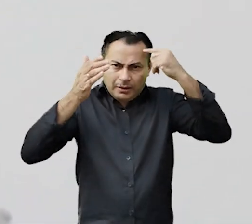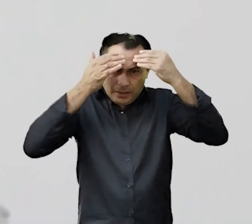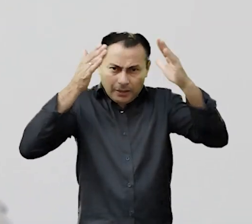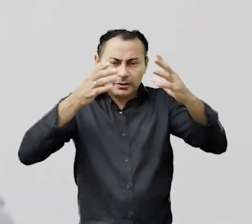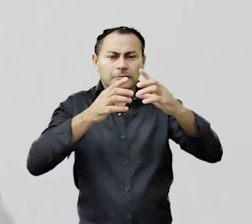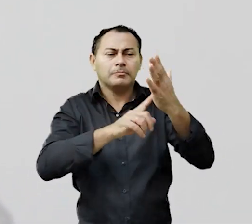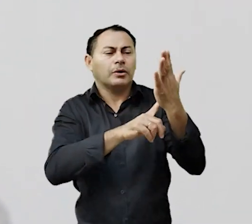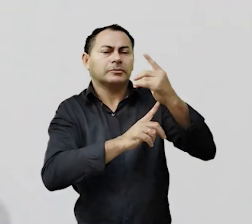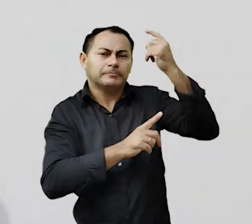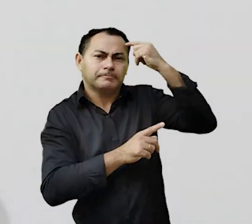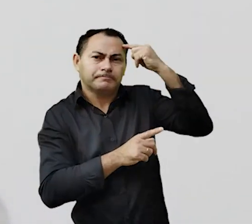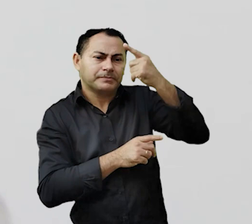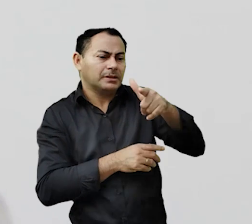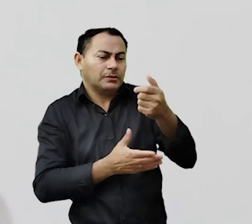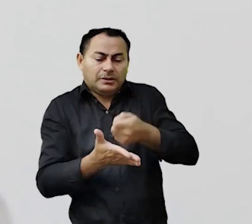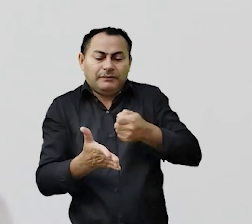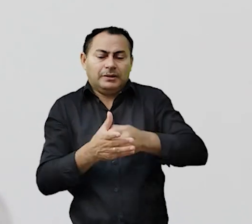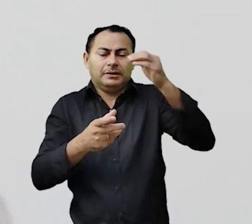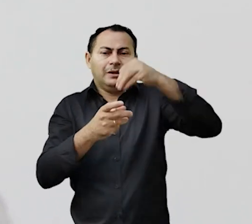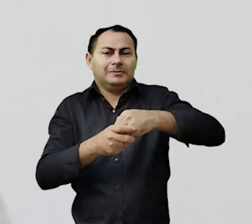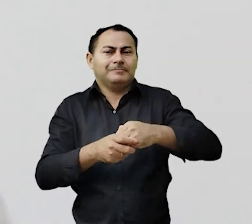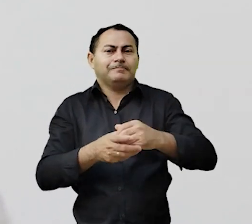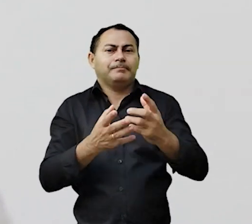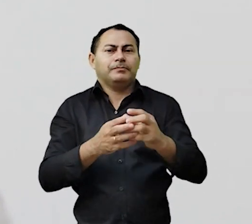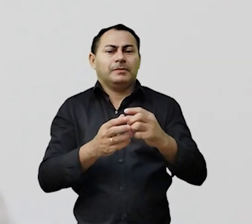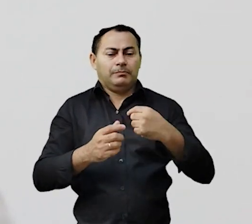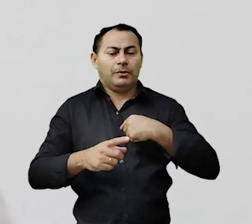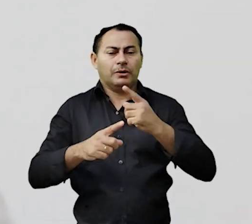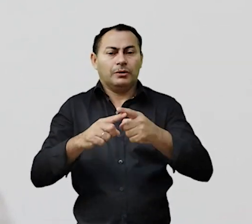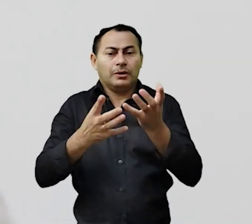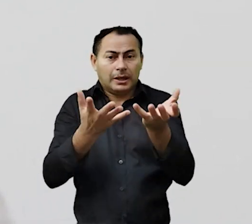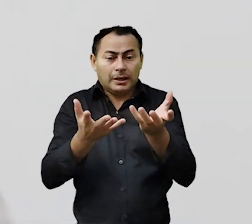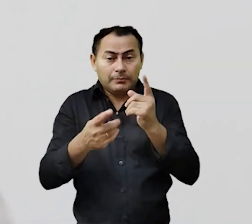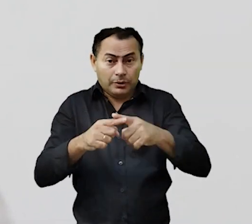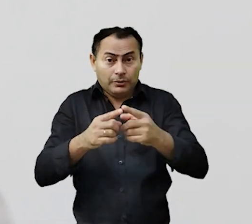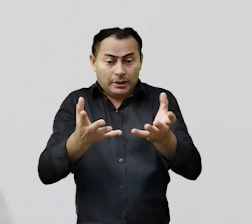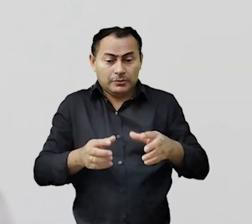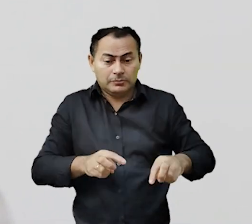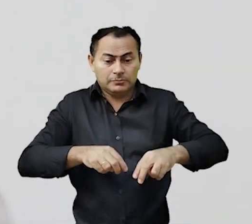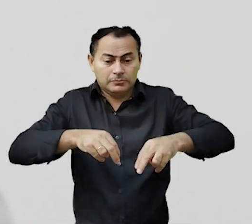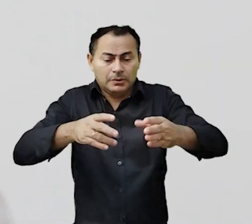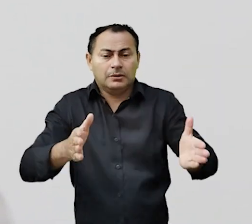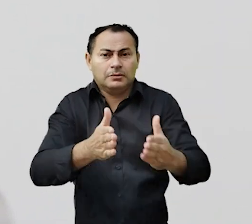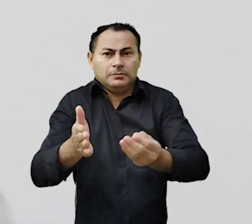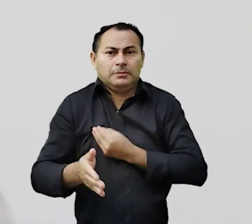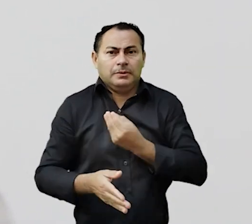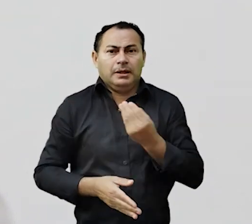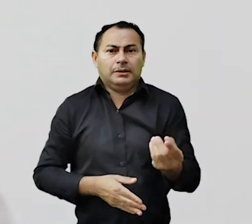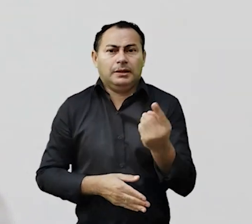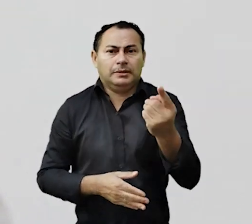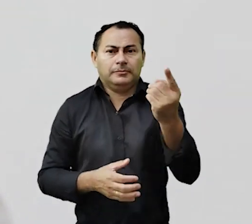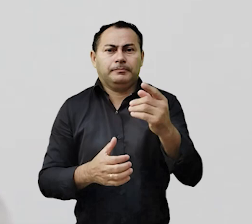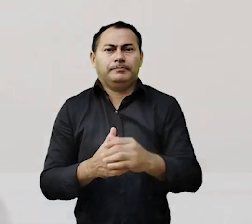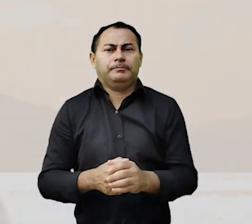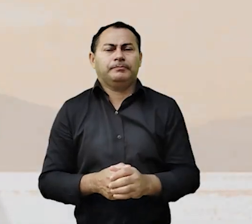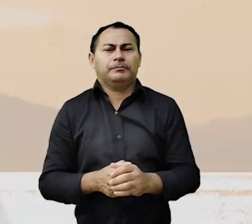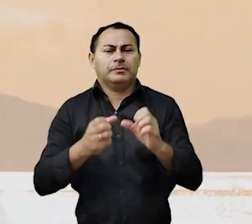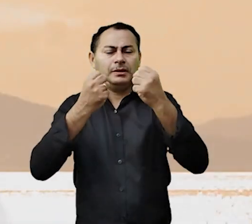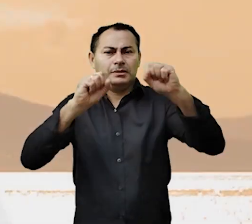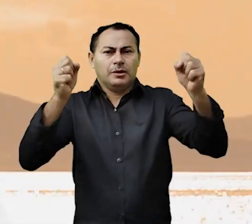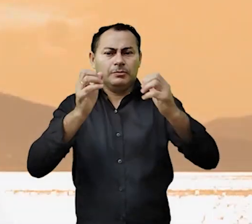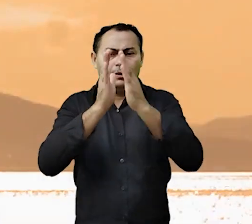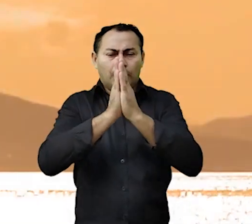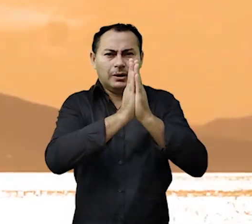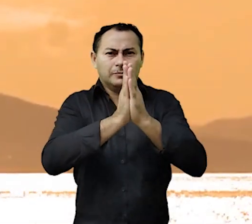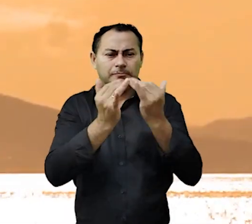me mostre os pensamentos que não deveriam estar lá, porque eu quero andar no caminho eterno. Os